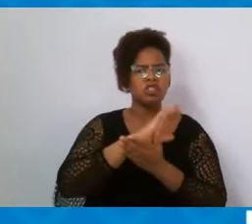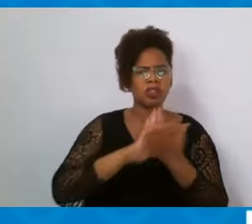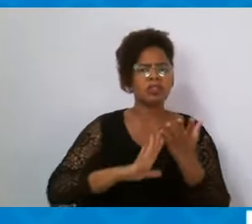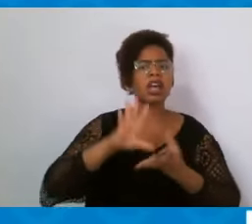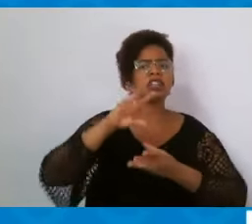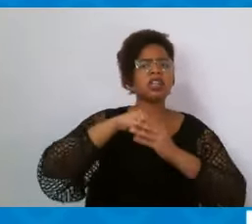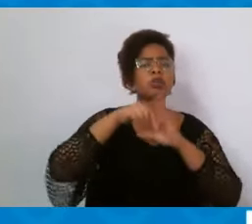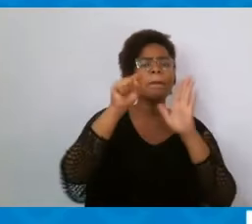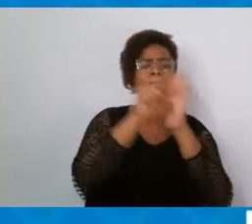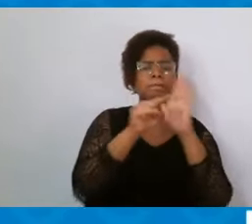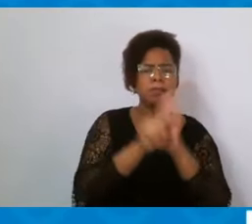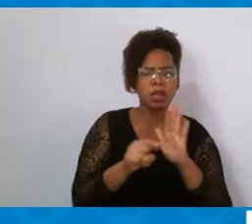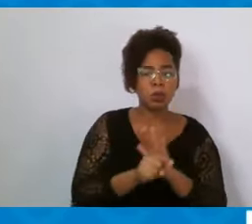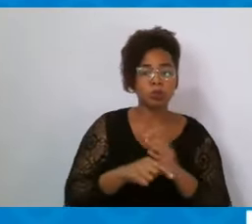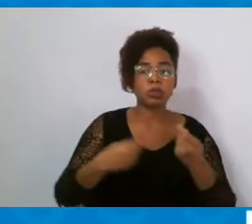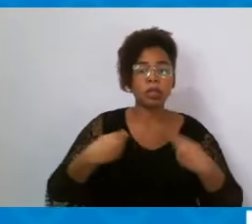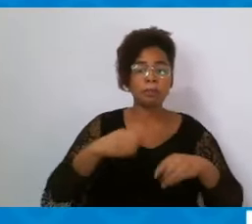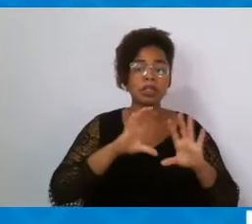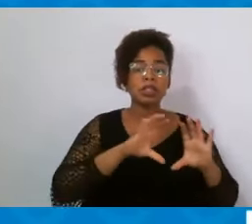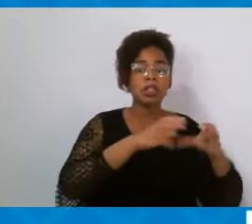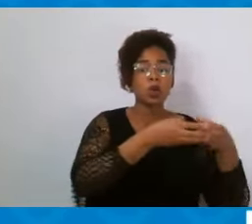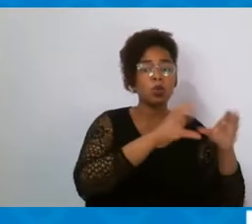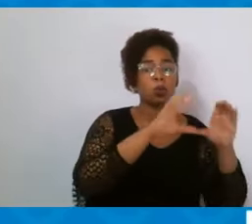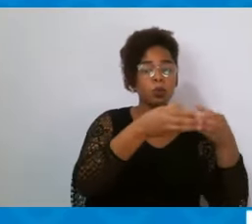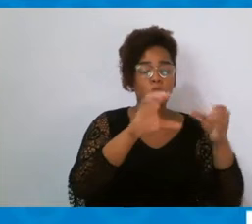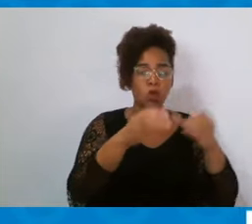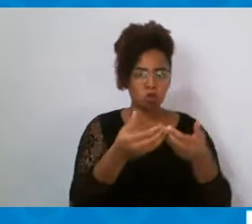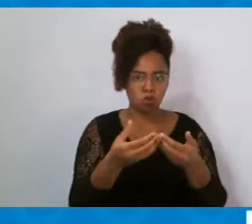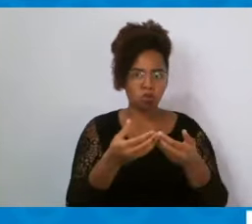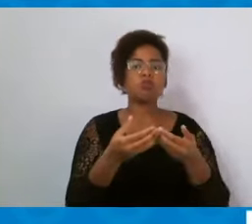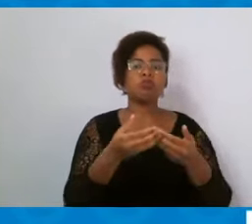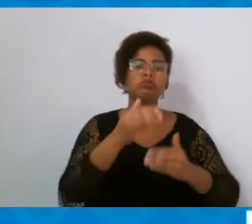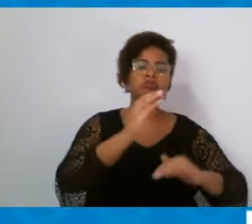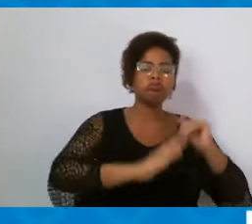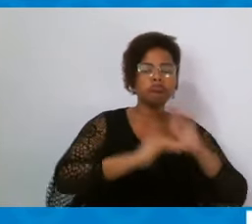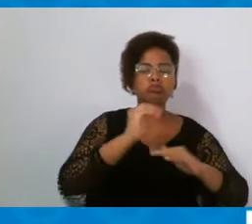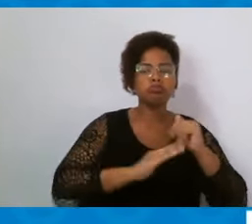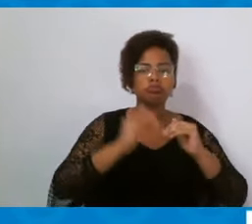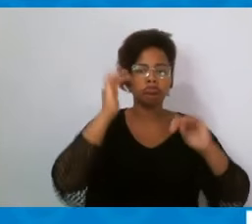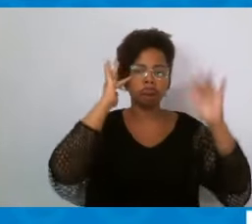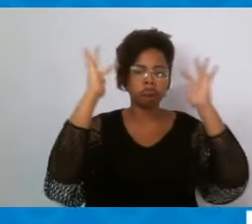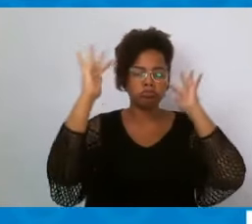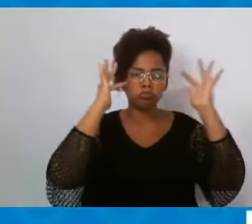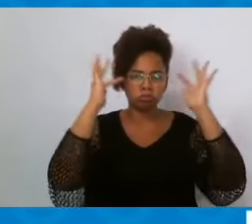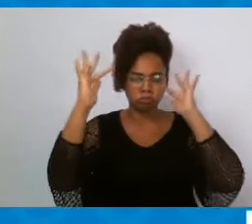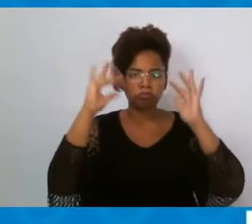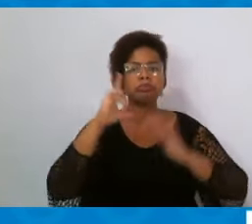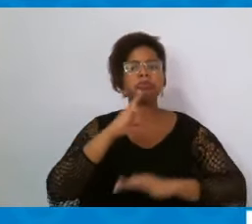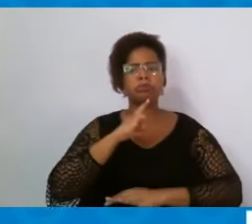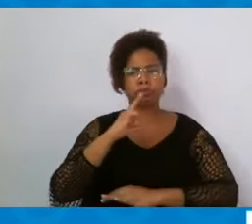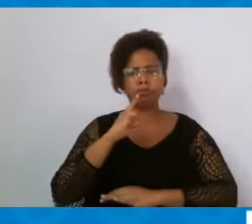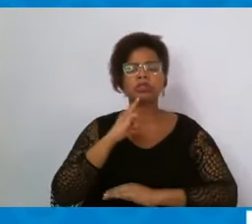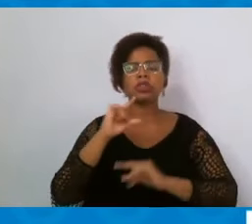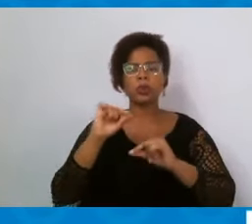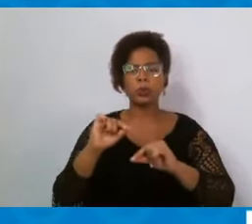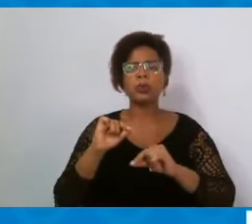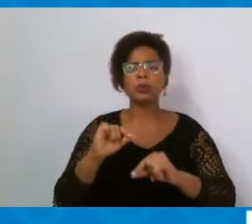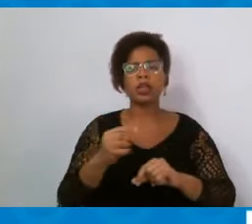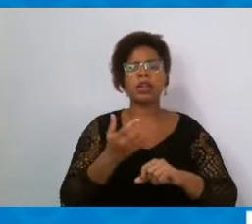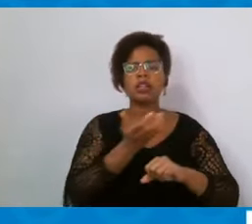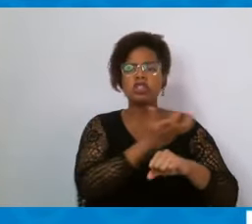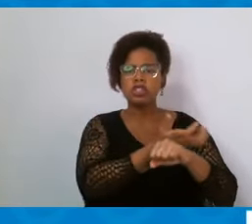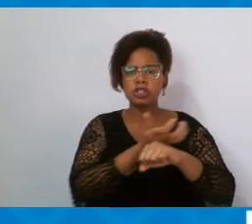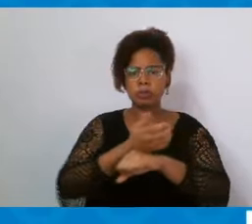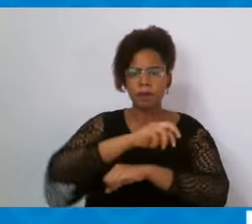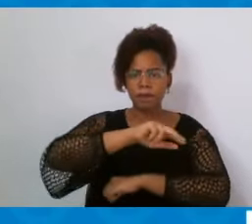nosso caso, a interdisciplinaridade vem dos diferentes departamentos, mas na escola de